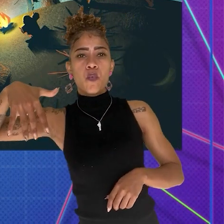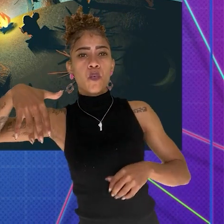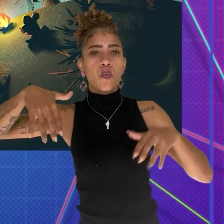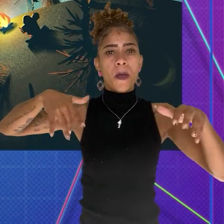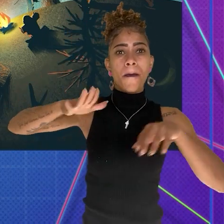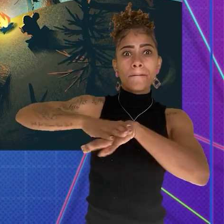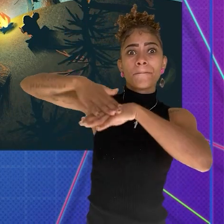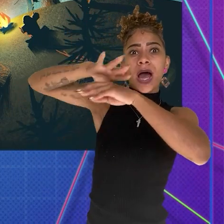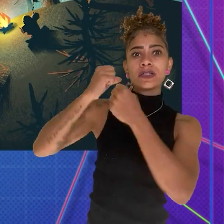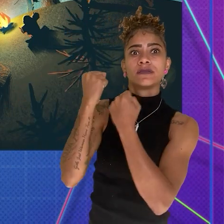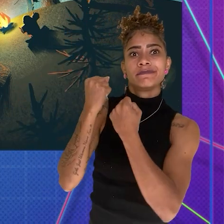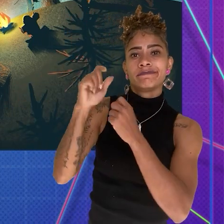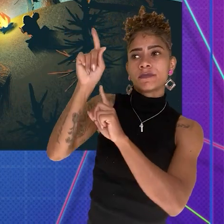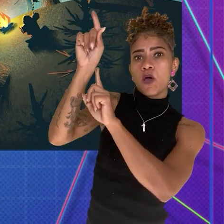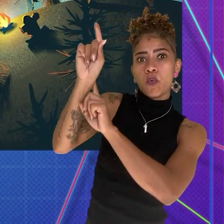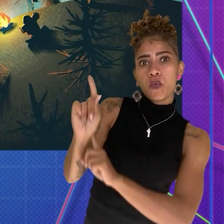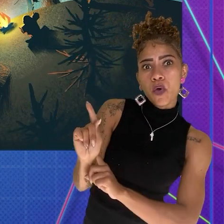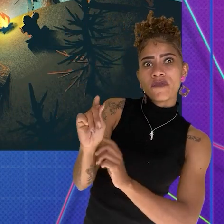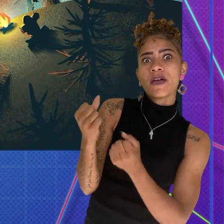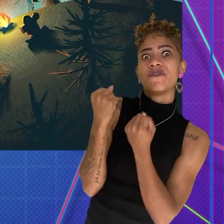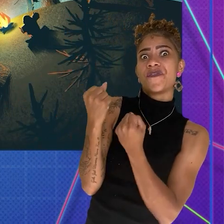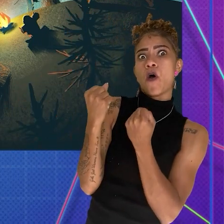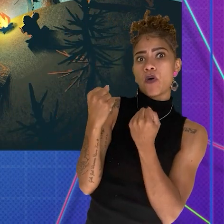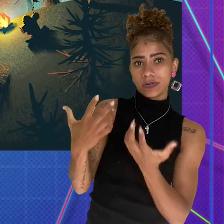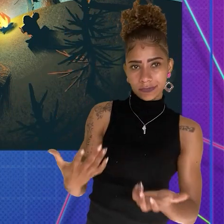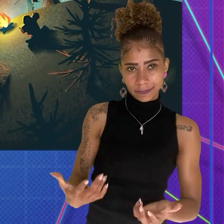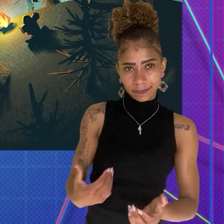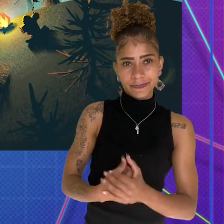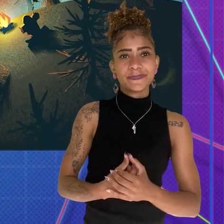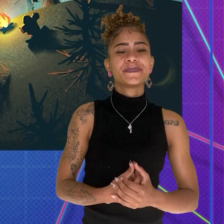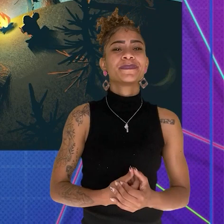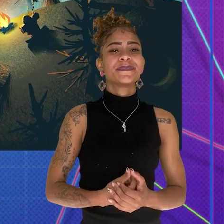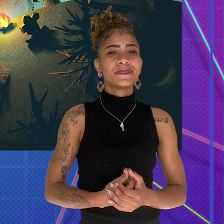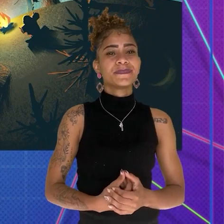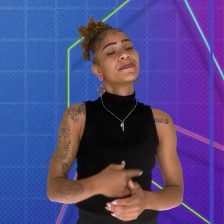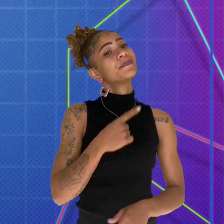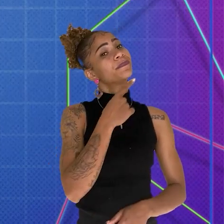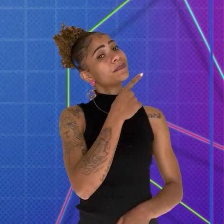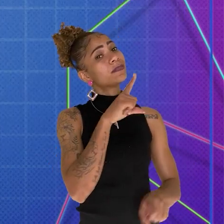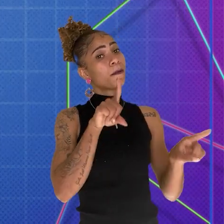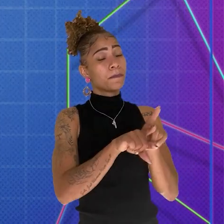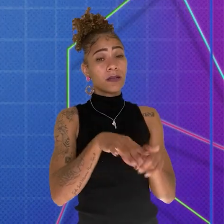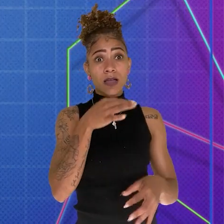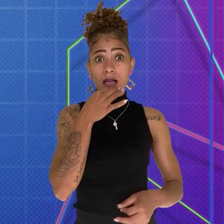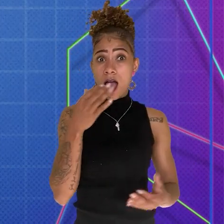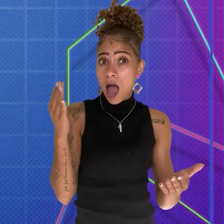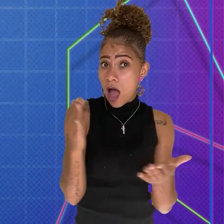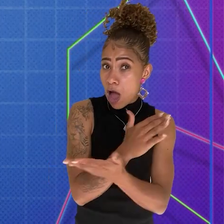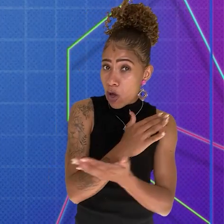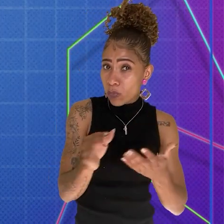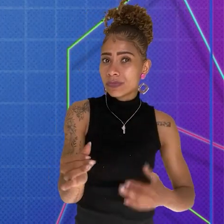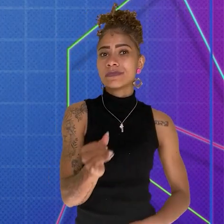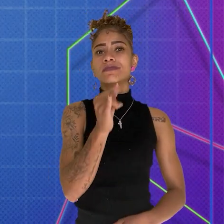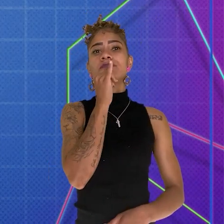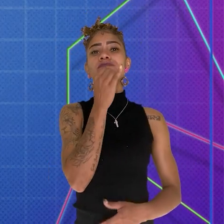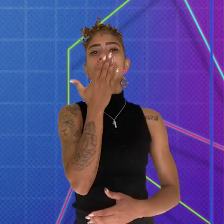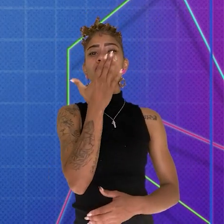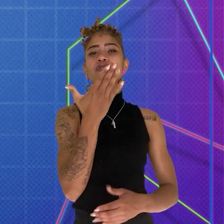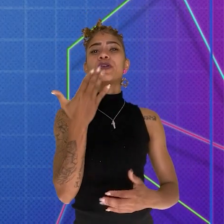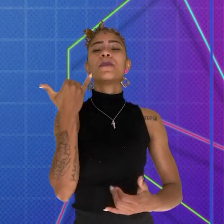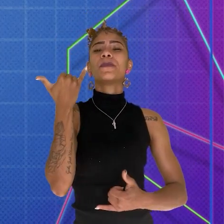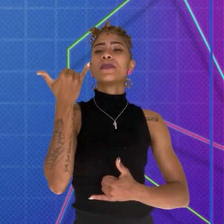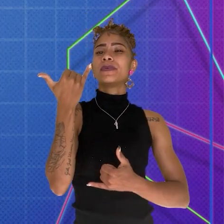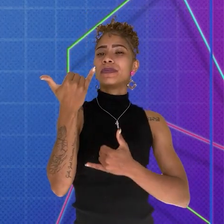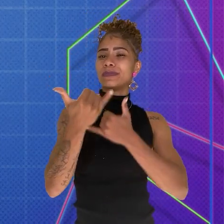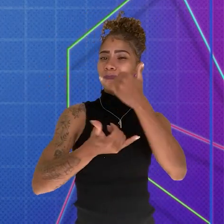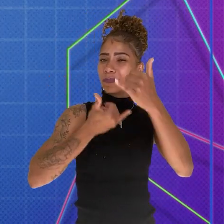para as áreas com maior gravidade, o som se torna mais grave e intenso. E esses são só apenas alguns exemplos de